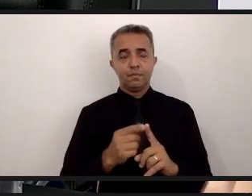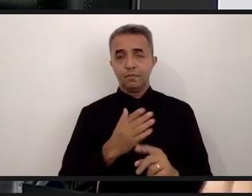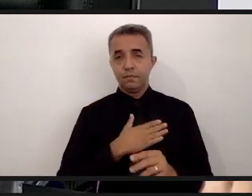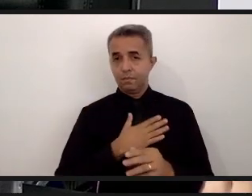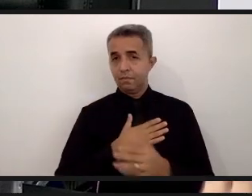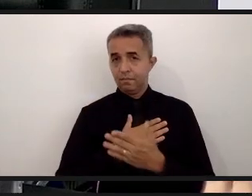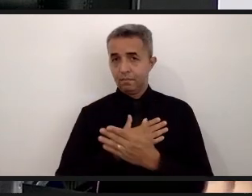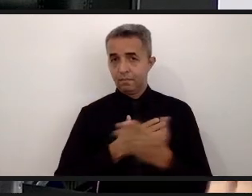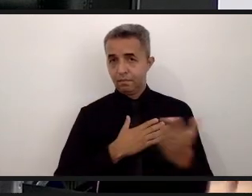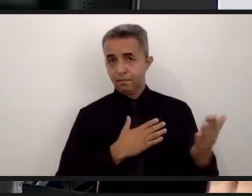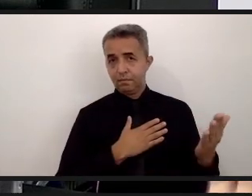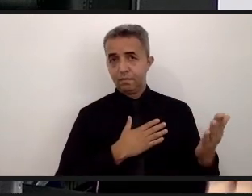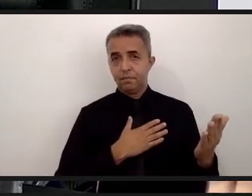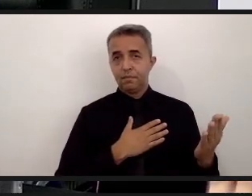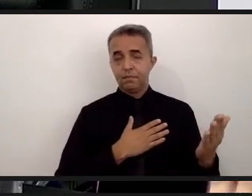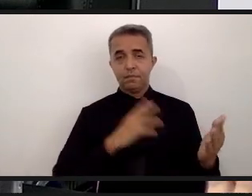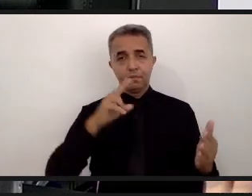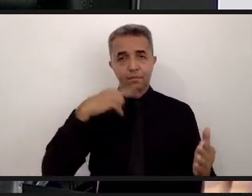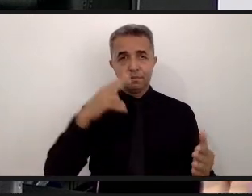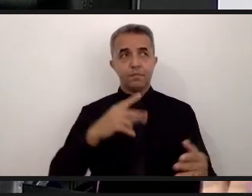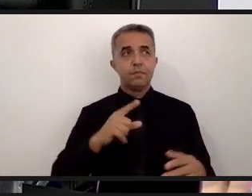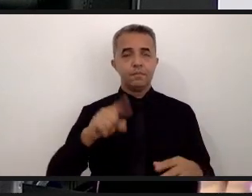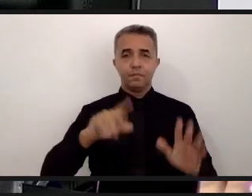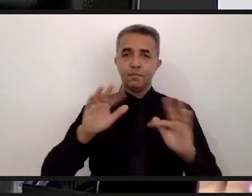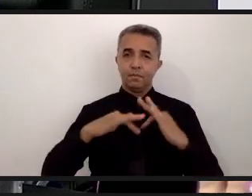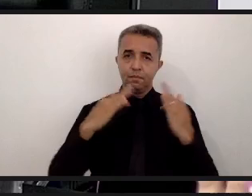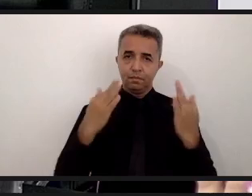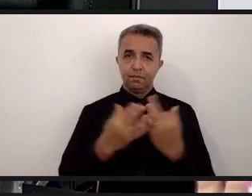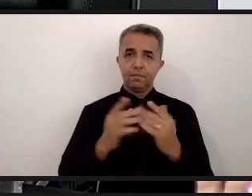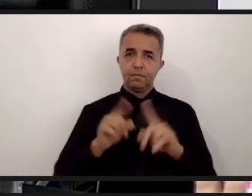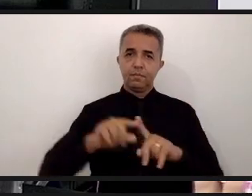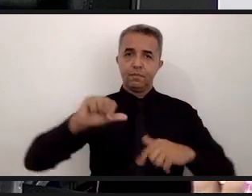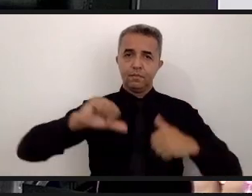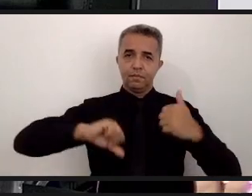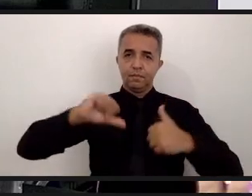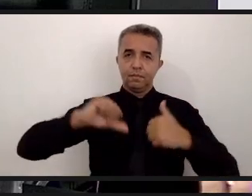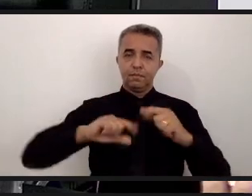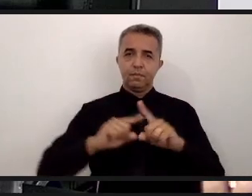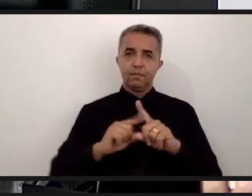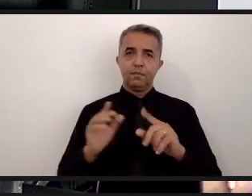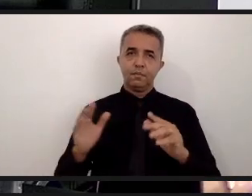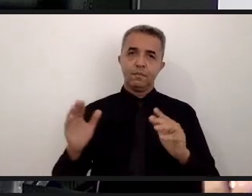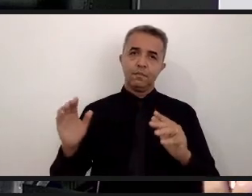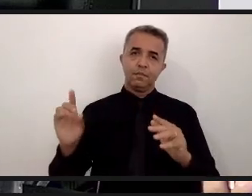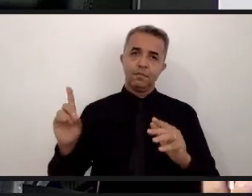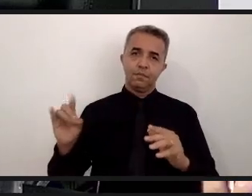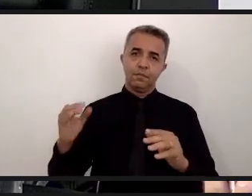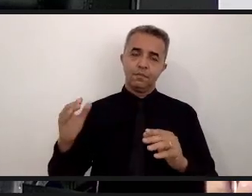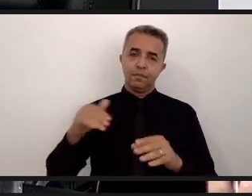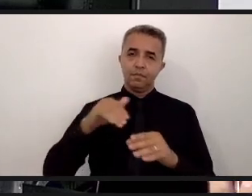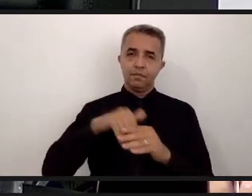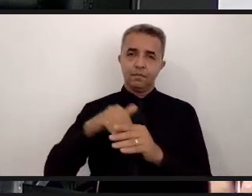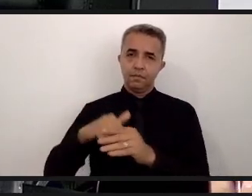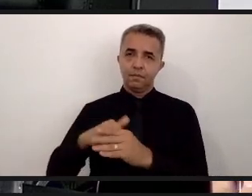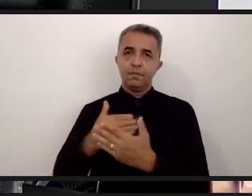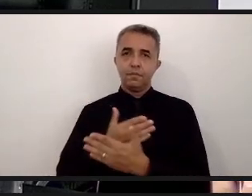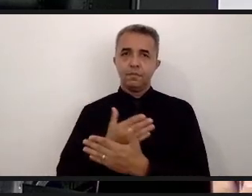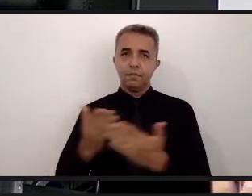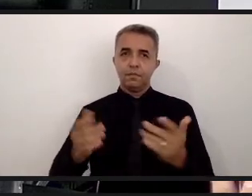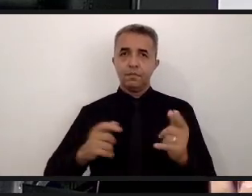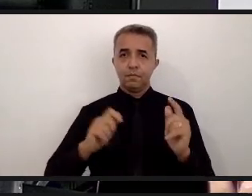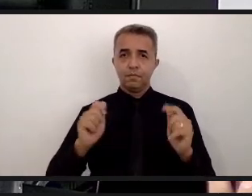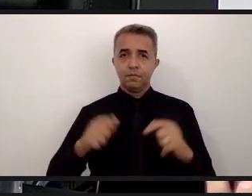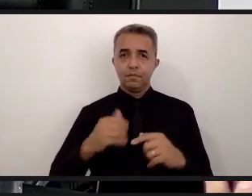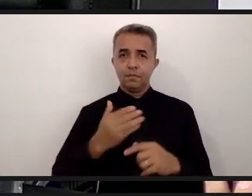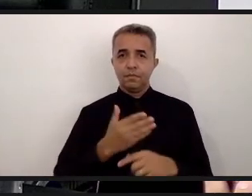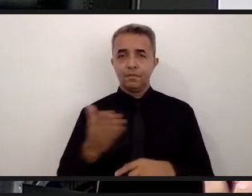família, para que a sociedade possa fazer avaliação, possa chegar no dia das eleições e nos credenciar para que aqui